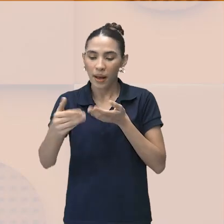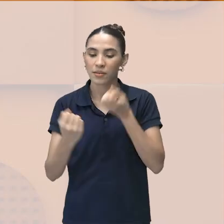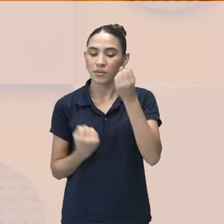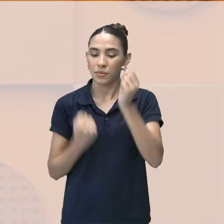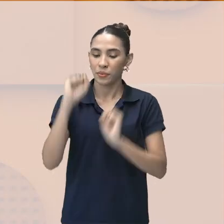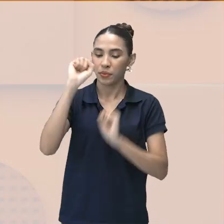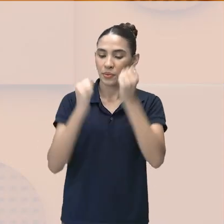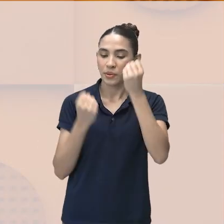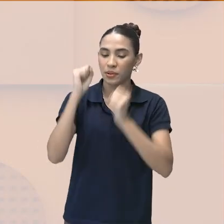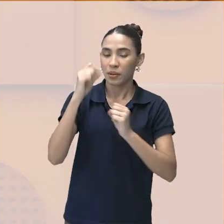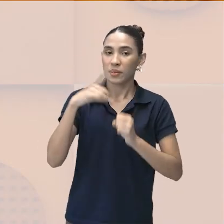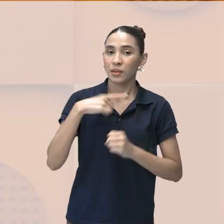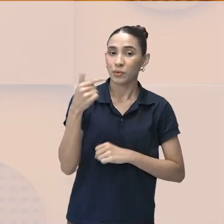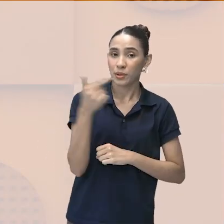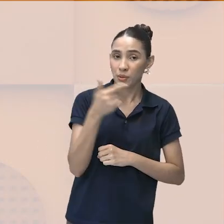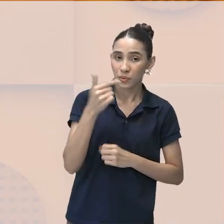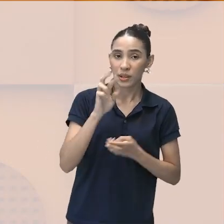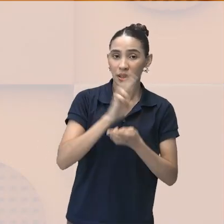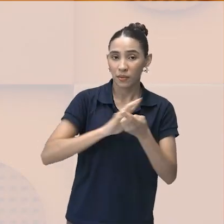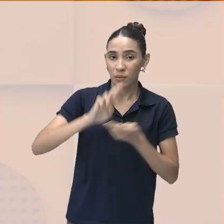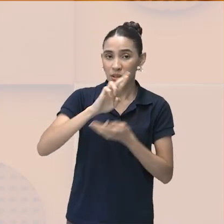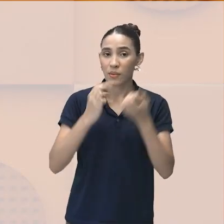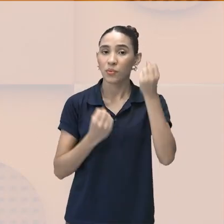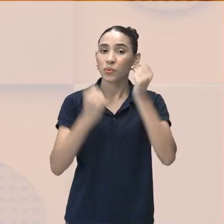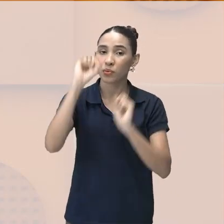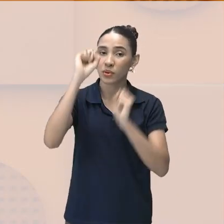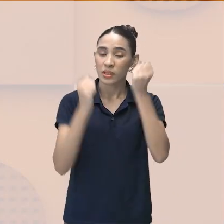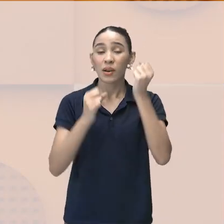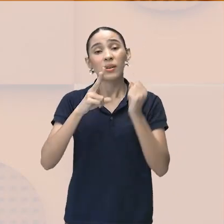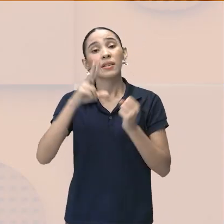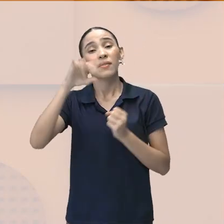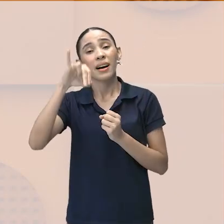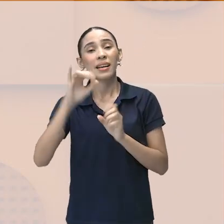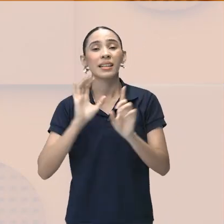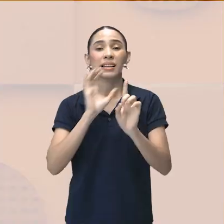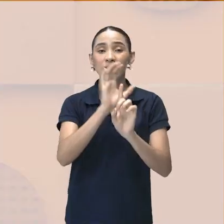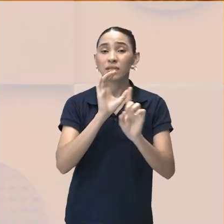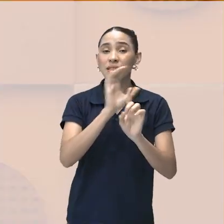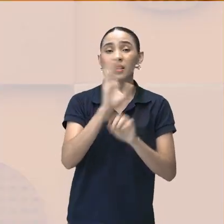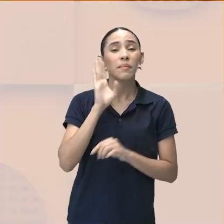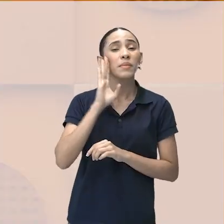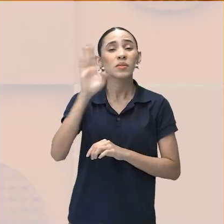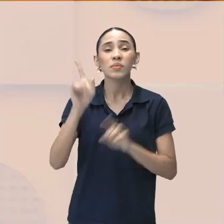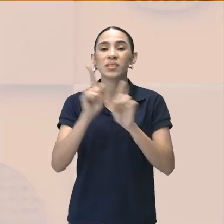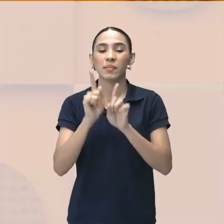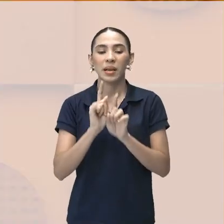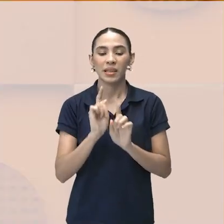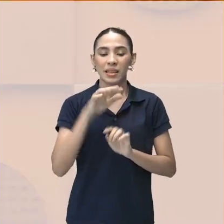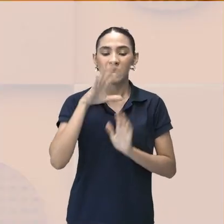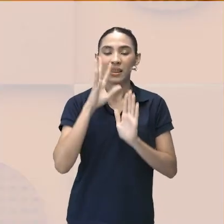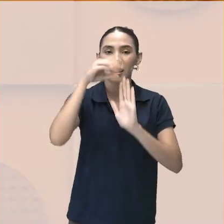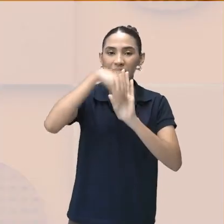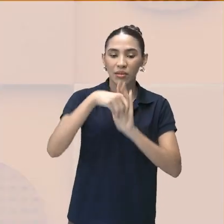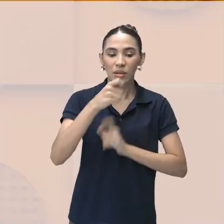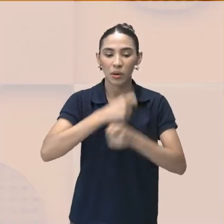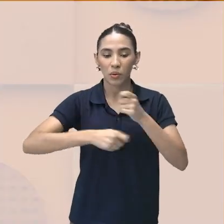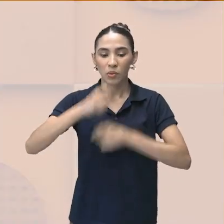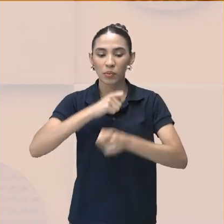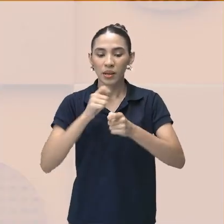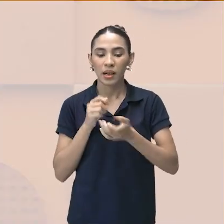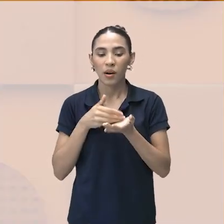tendo a segunda revolução industrial, e isso vai impactar principalmente na parte econômica, que começa